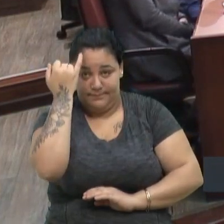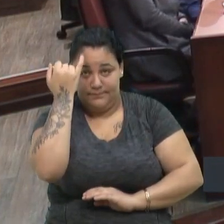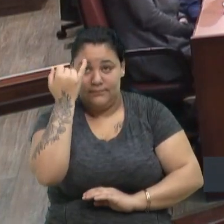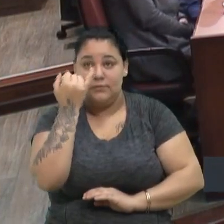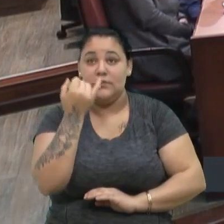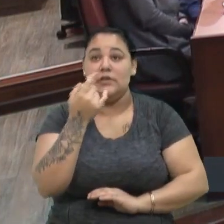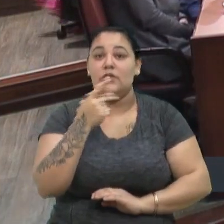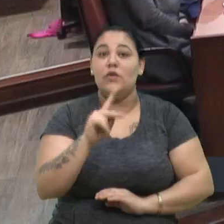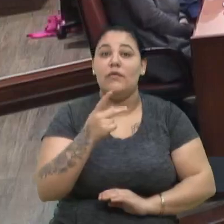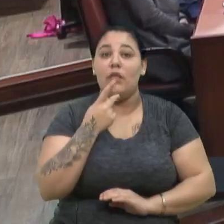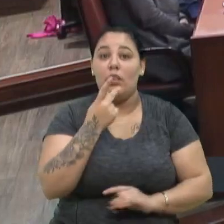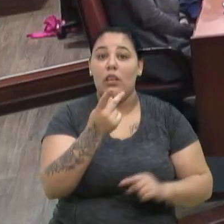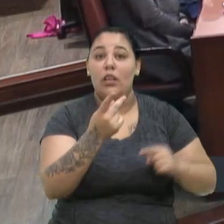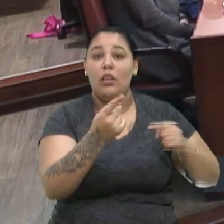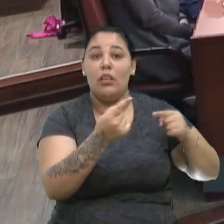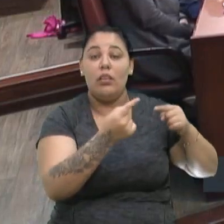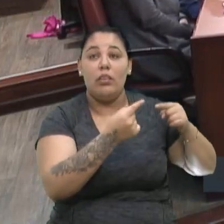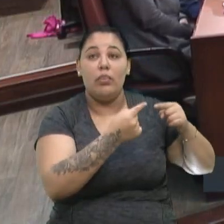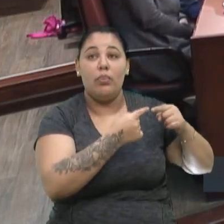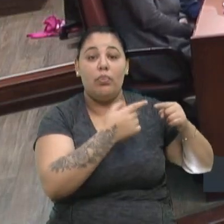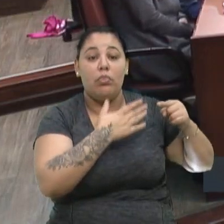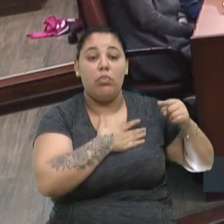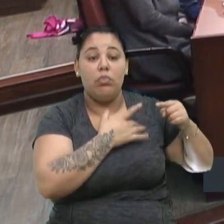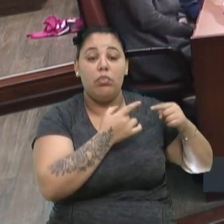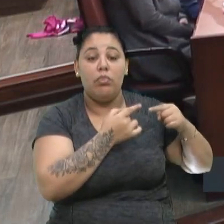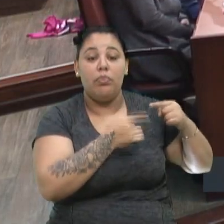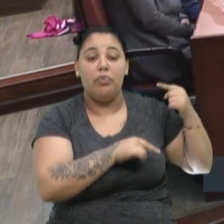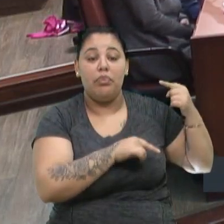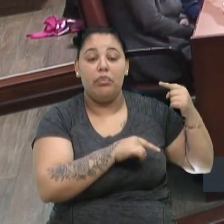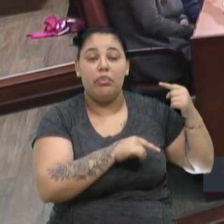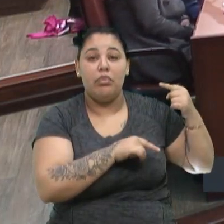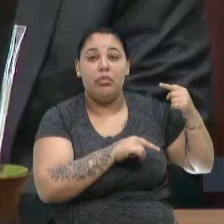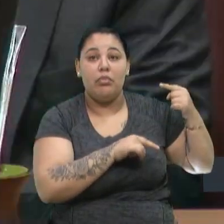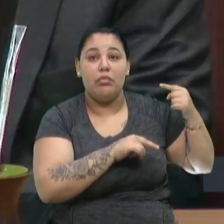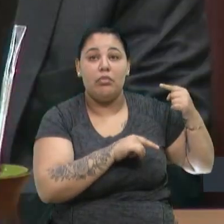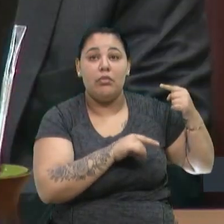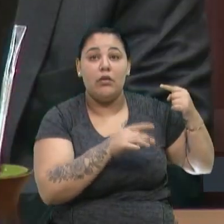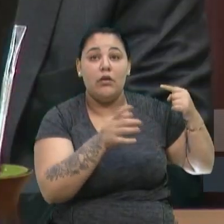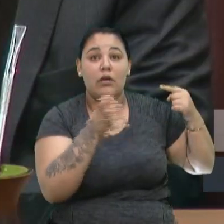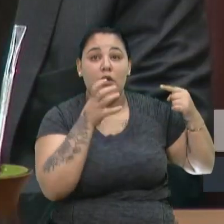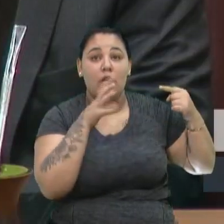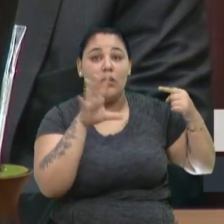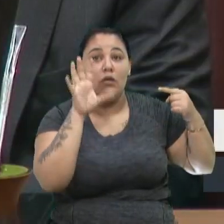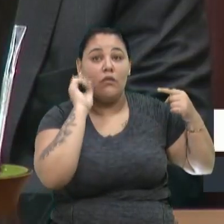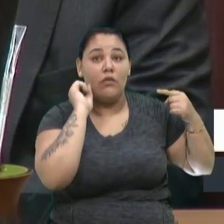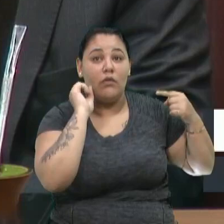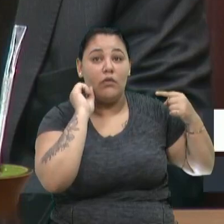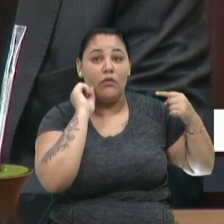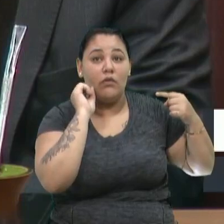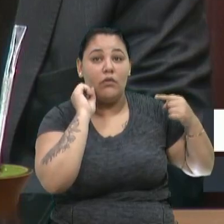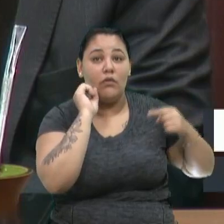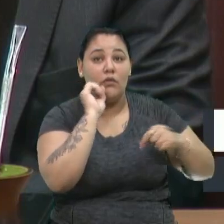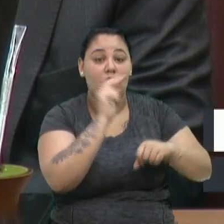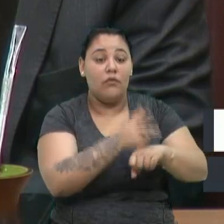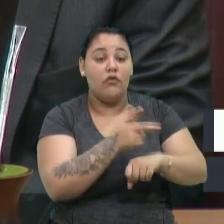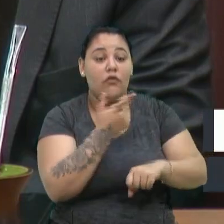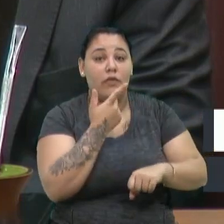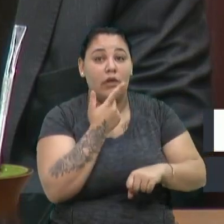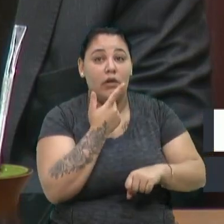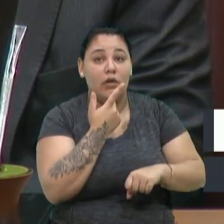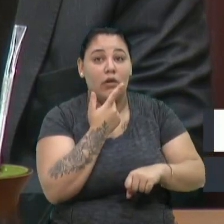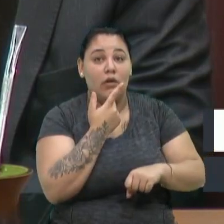sua fala não condiz com a minha. E gostaria que o público que ele escutou, que escute o vídeo que eu falei. Porque o que eu